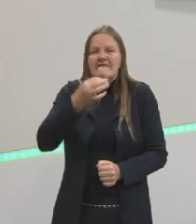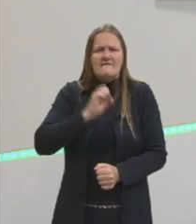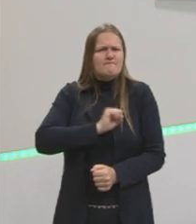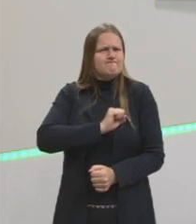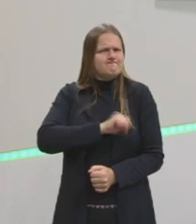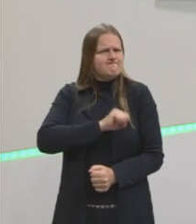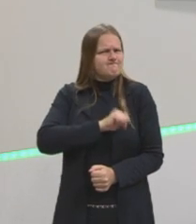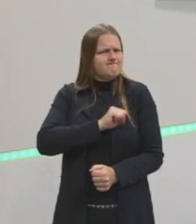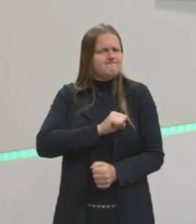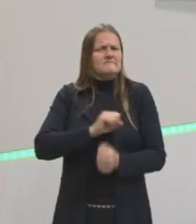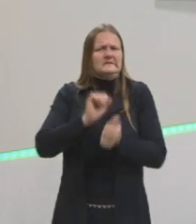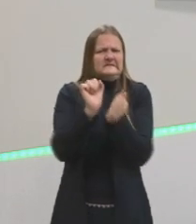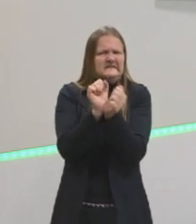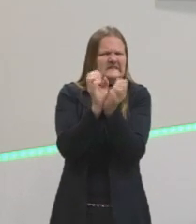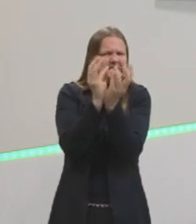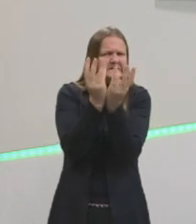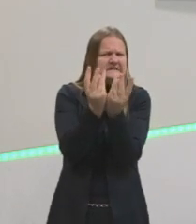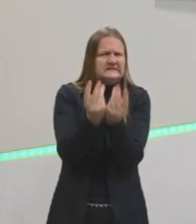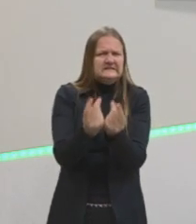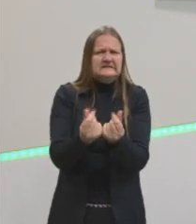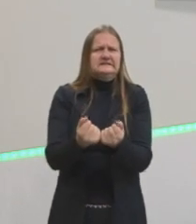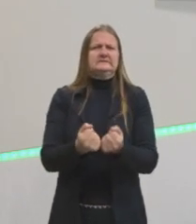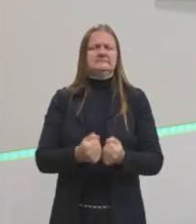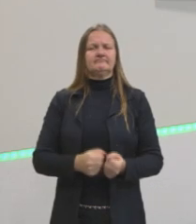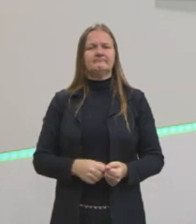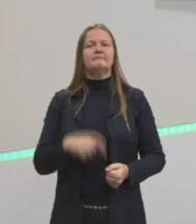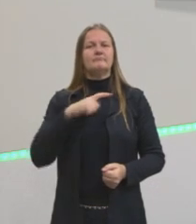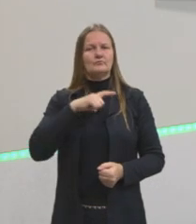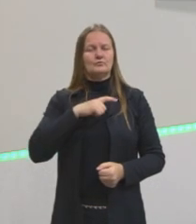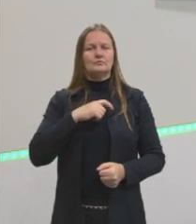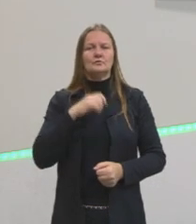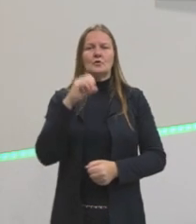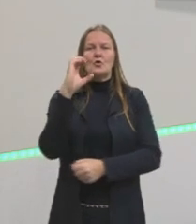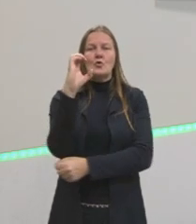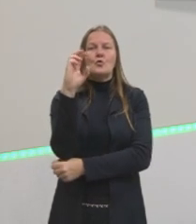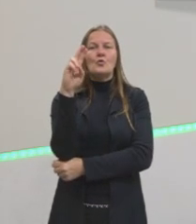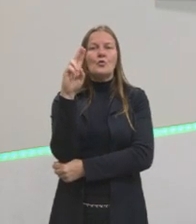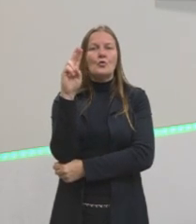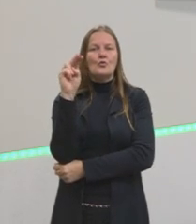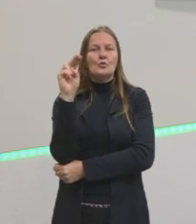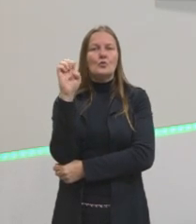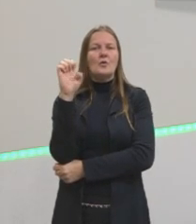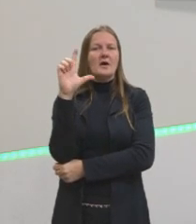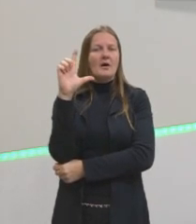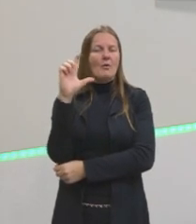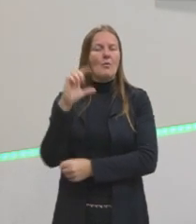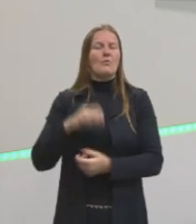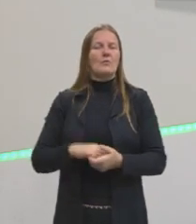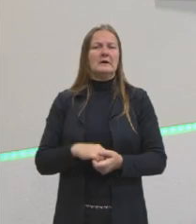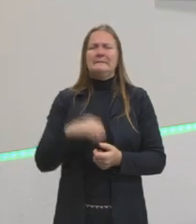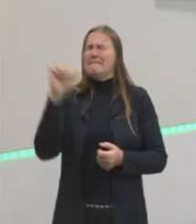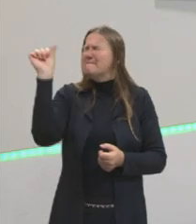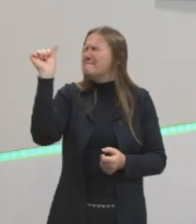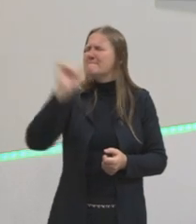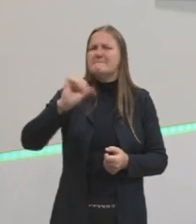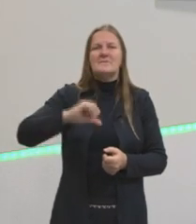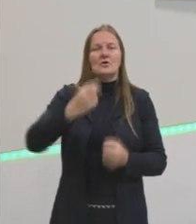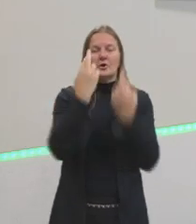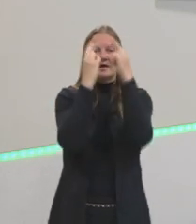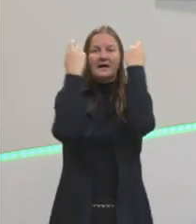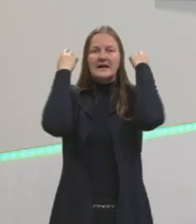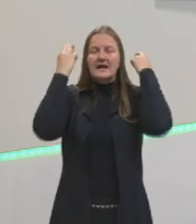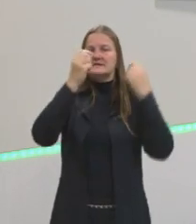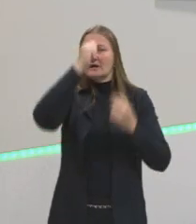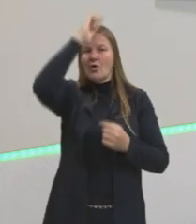degradante trabalho que nunca devia ter existido ele foi muito Mais Cruel Do que o trabalho dos escravos na Grécia e